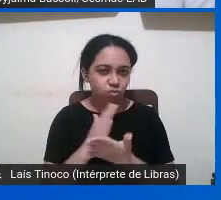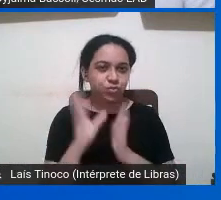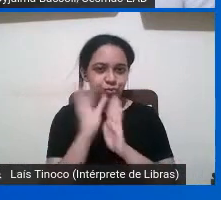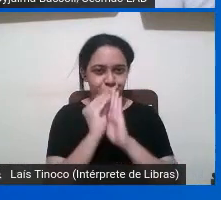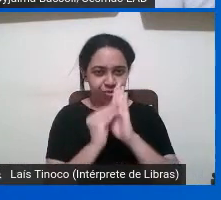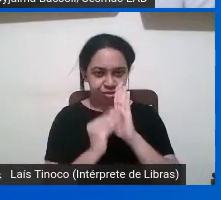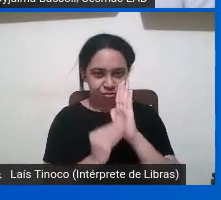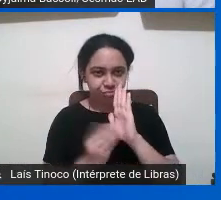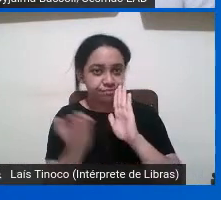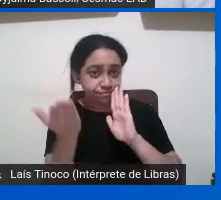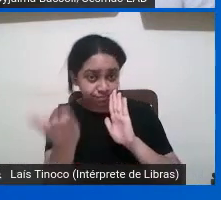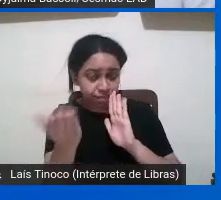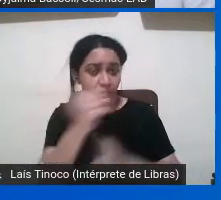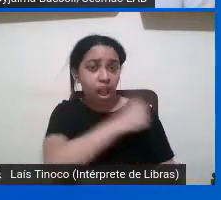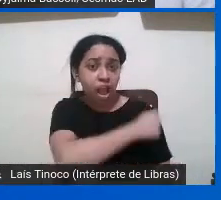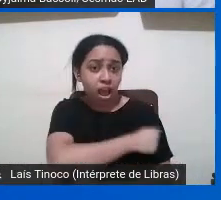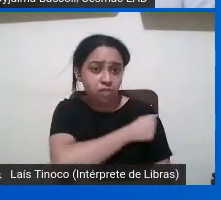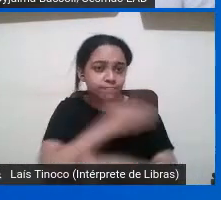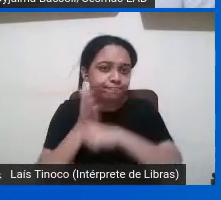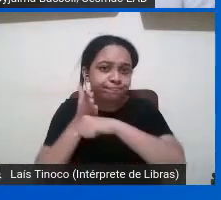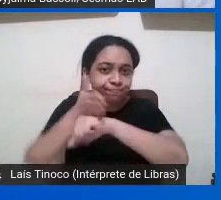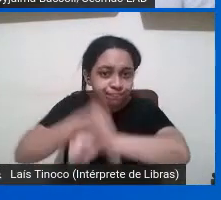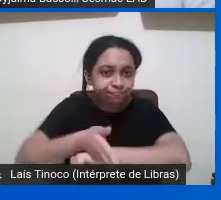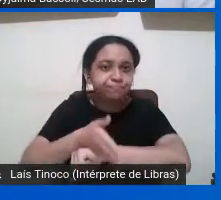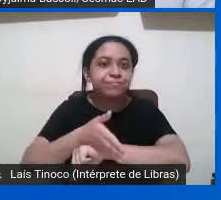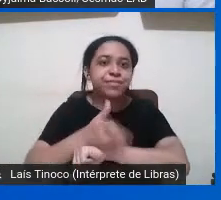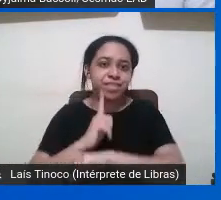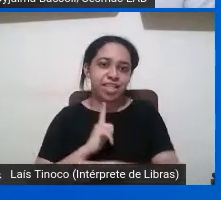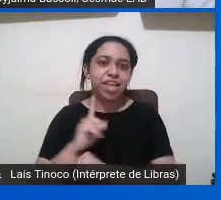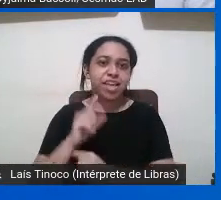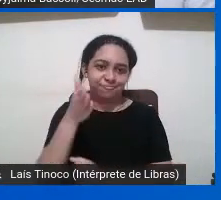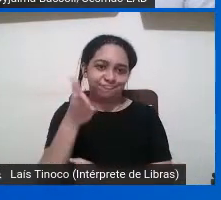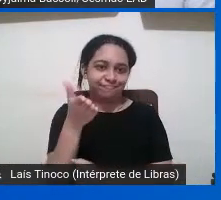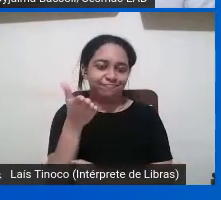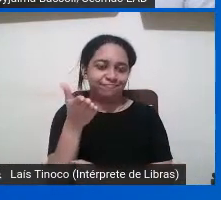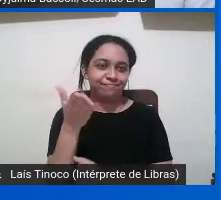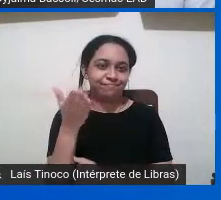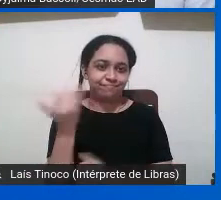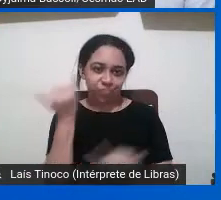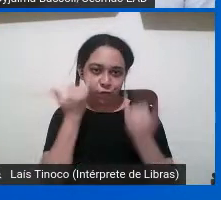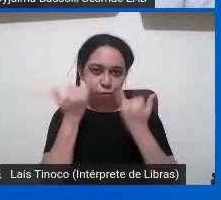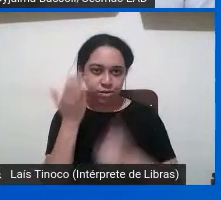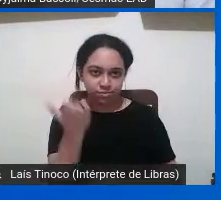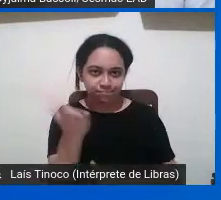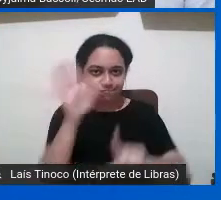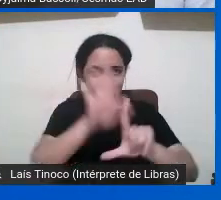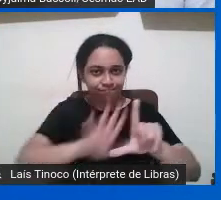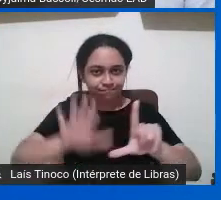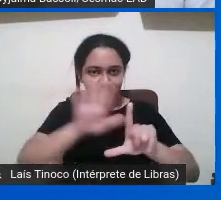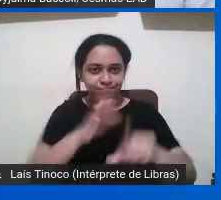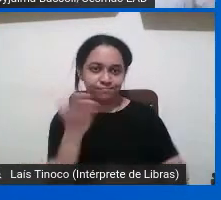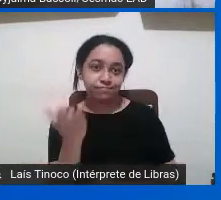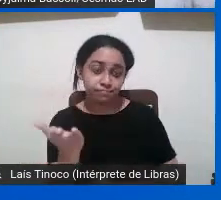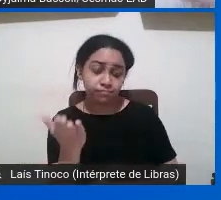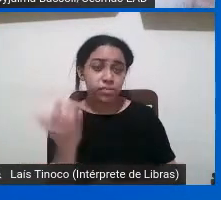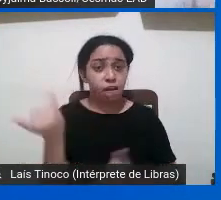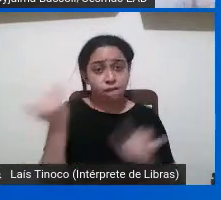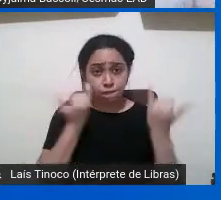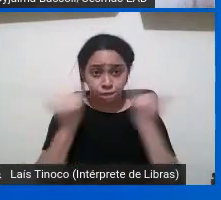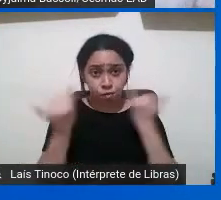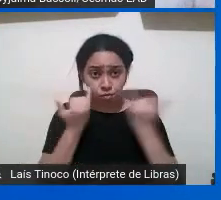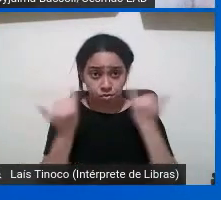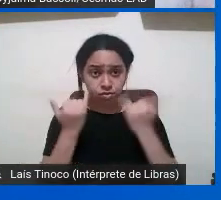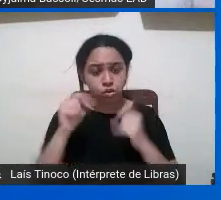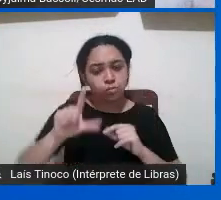para que esse aluno acesse nesse ambiente de ambientação né então informações que que são